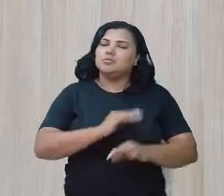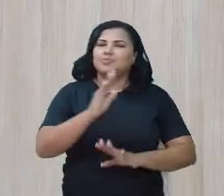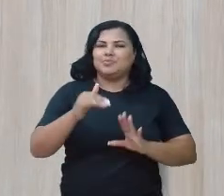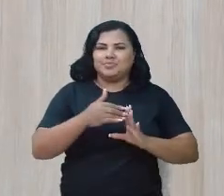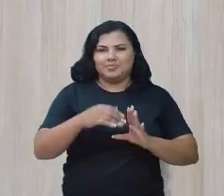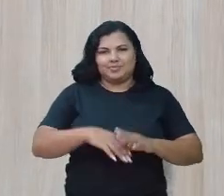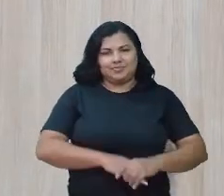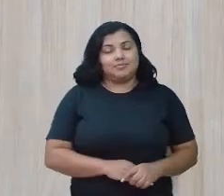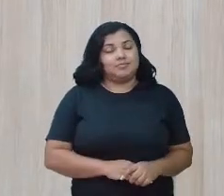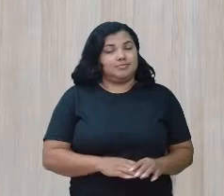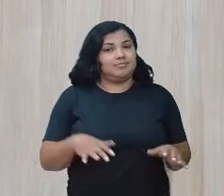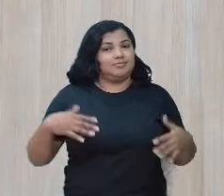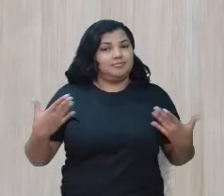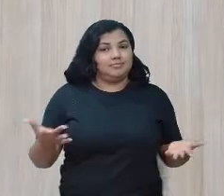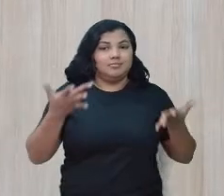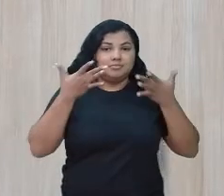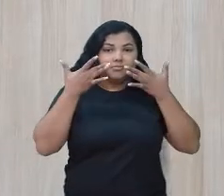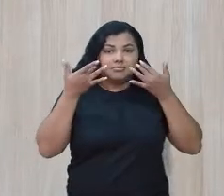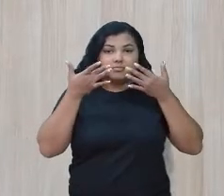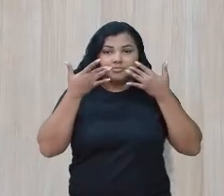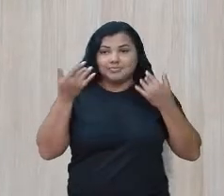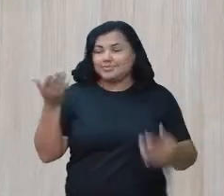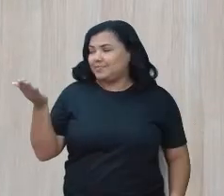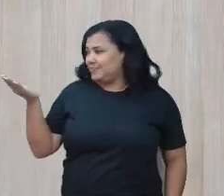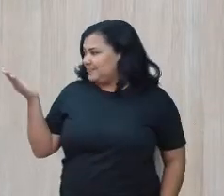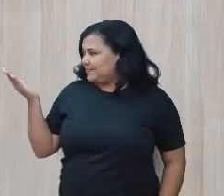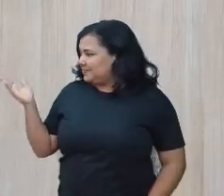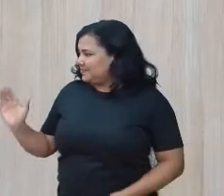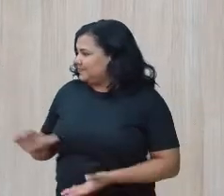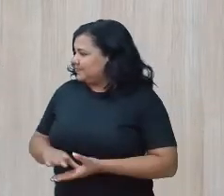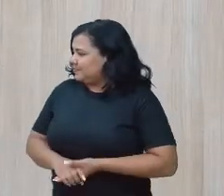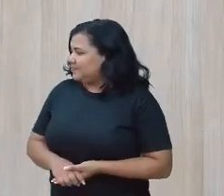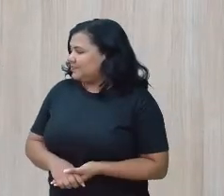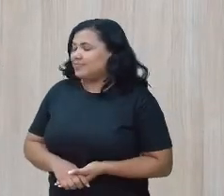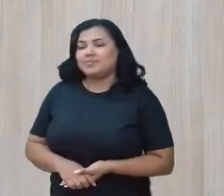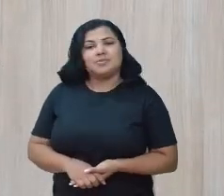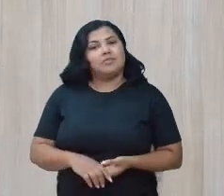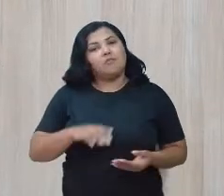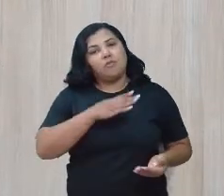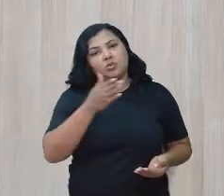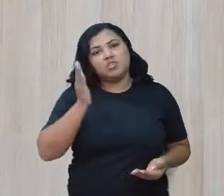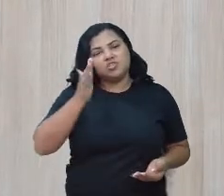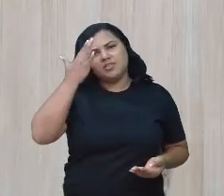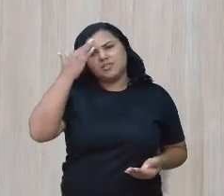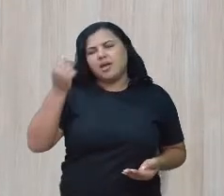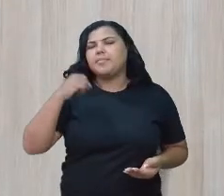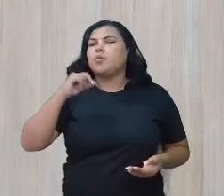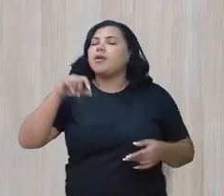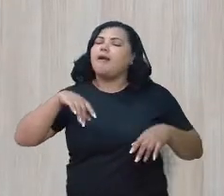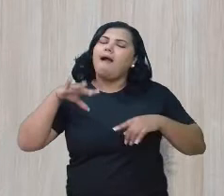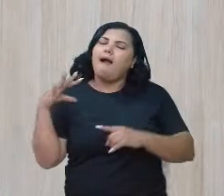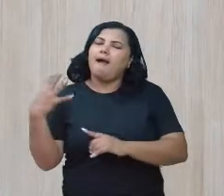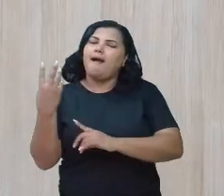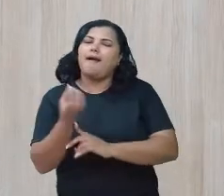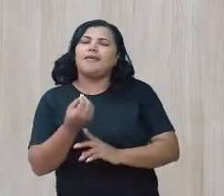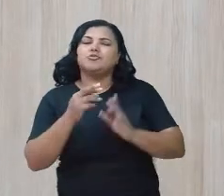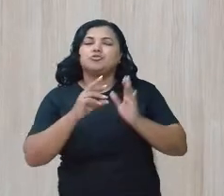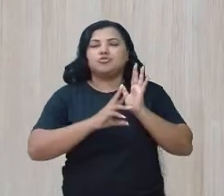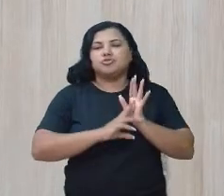isso. Então, o teatro, vocês sabem que é a arte da representação. Né?